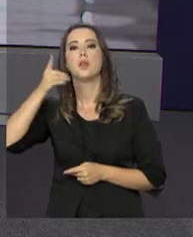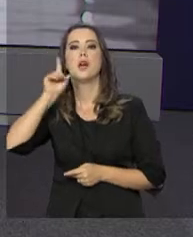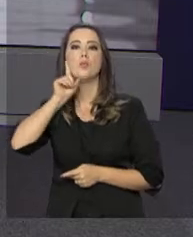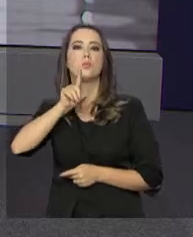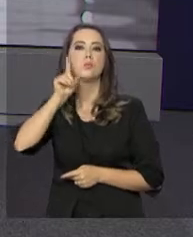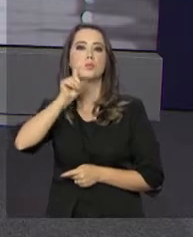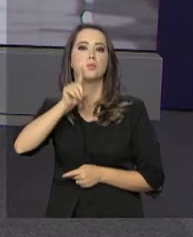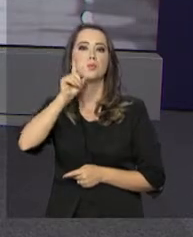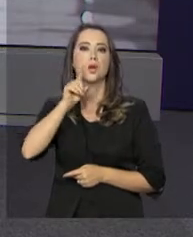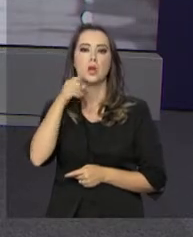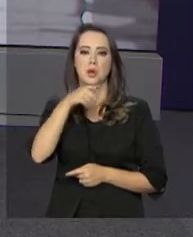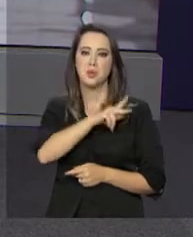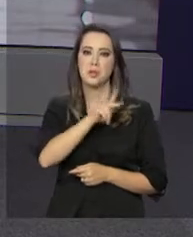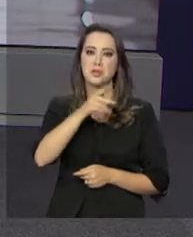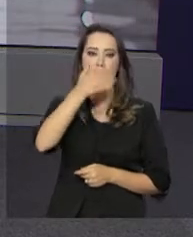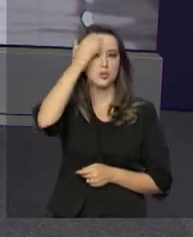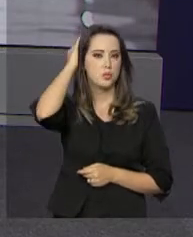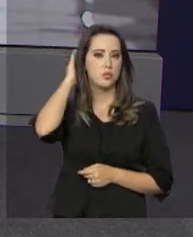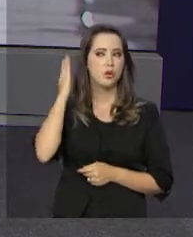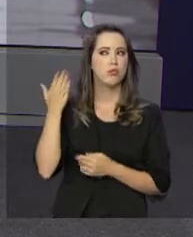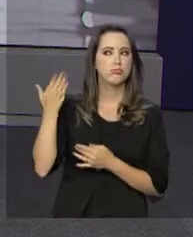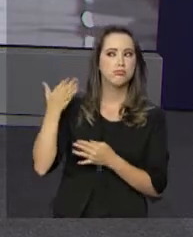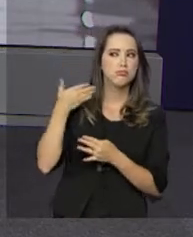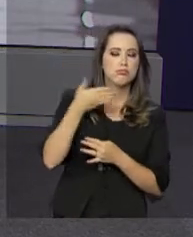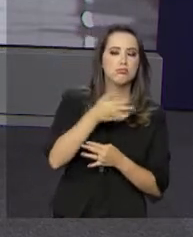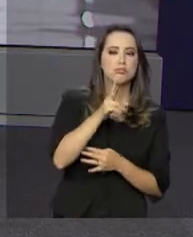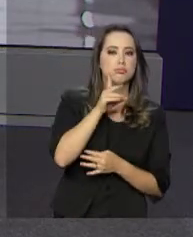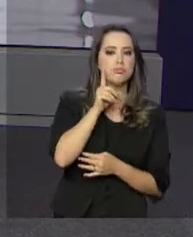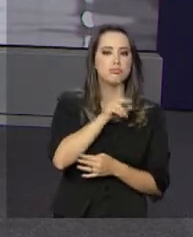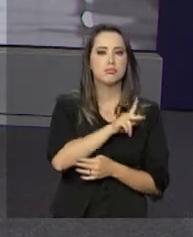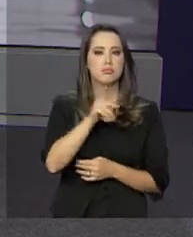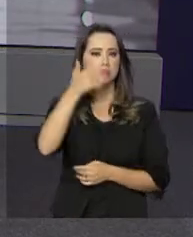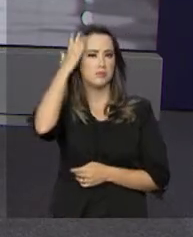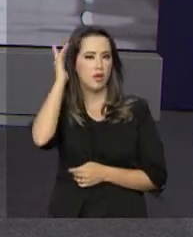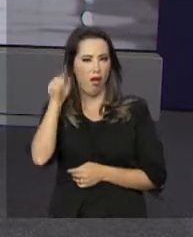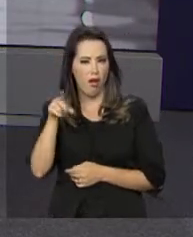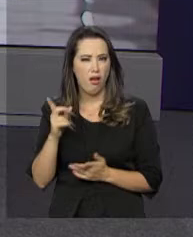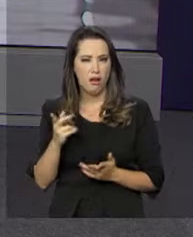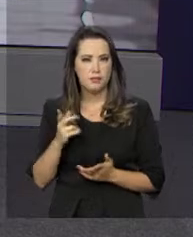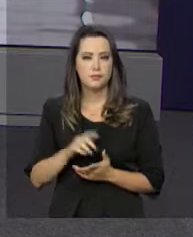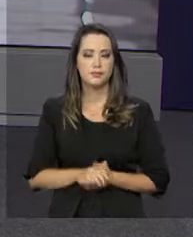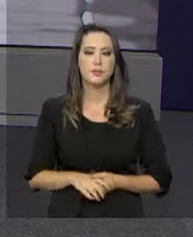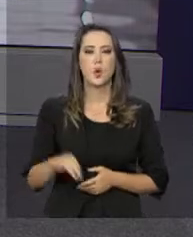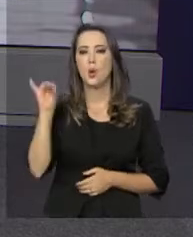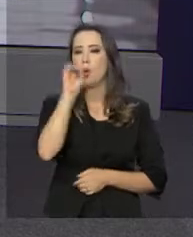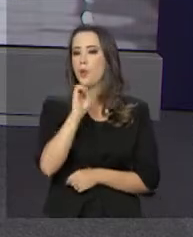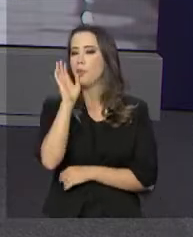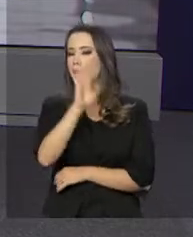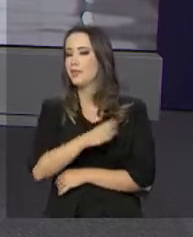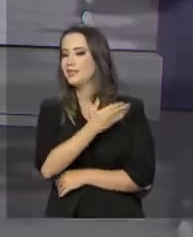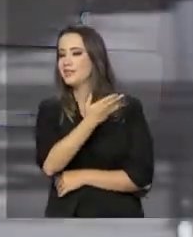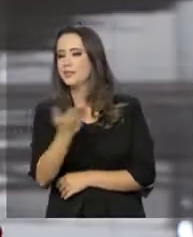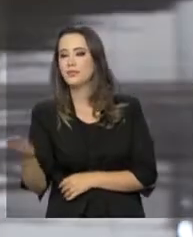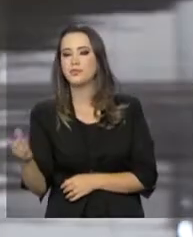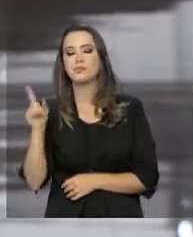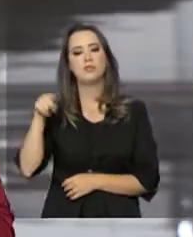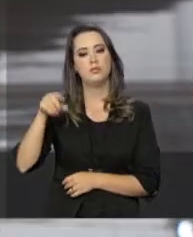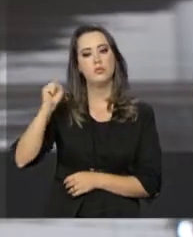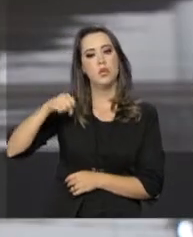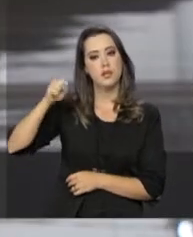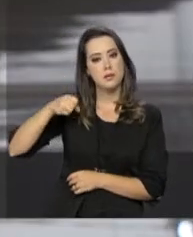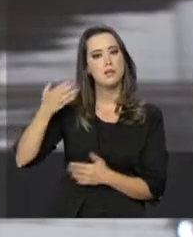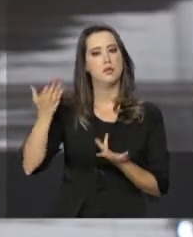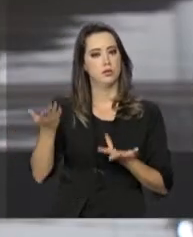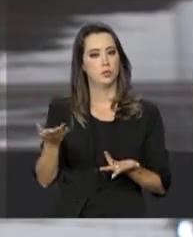presidente michel temer é isso mesmo dando boa tarde pra você foi roberto a taxa para você boa tarde a todos é isso mesmo